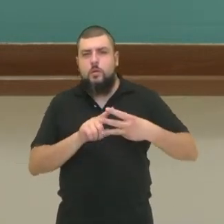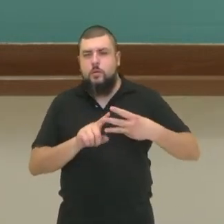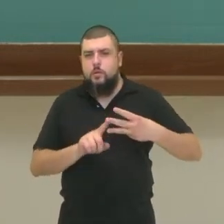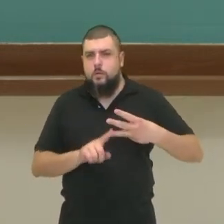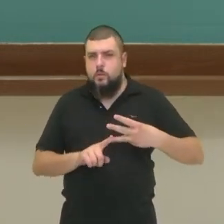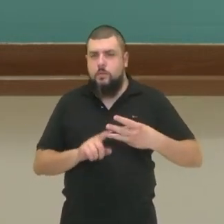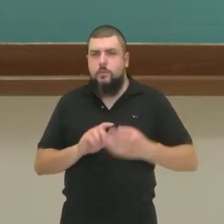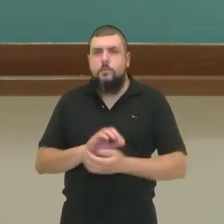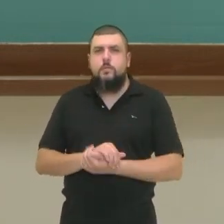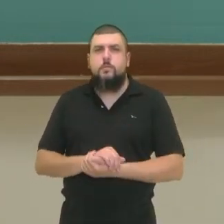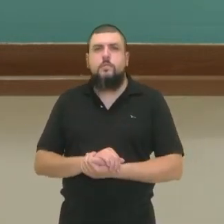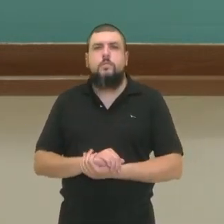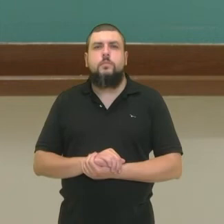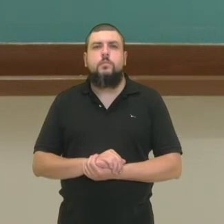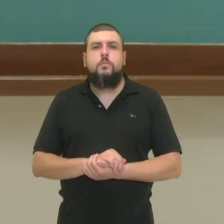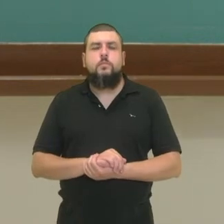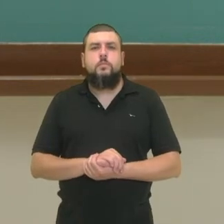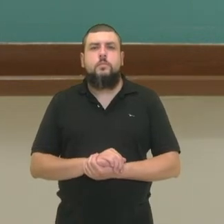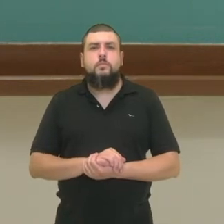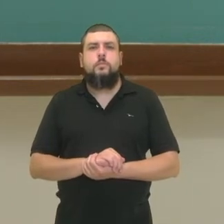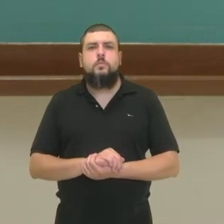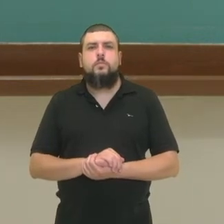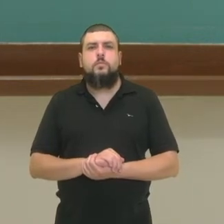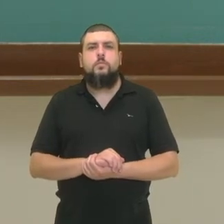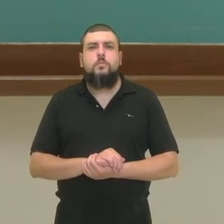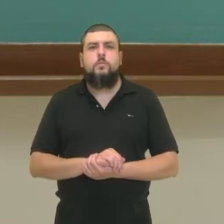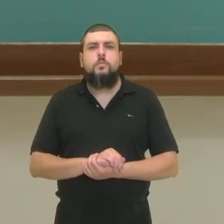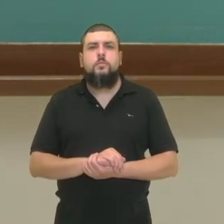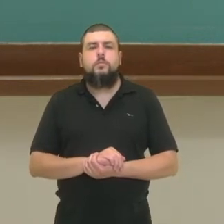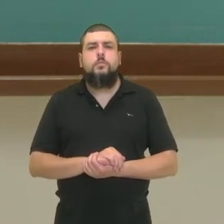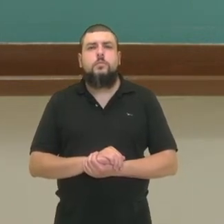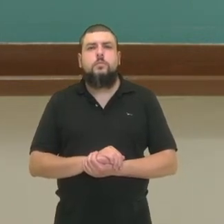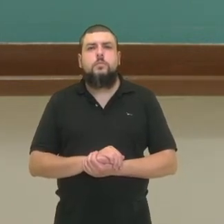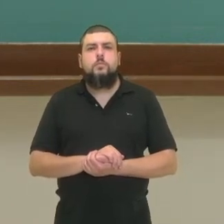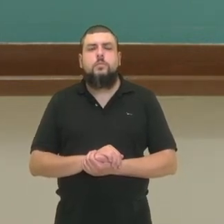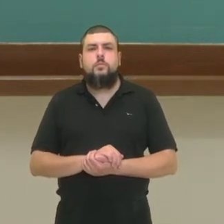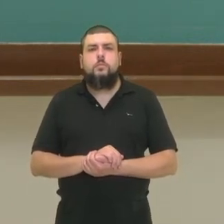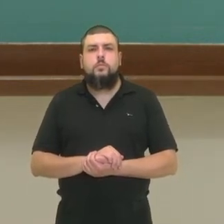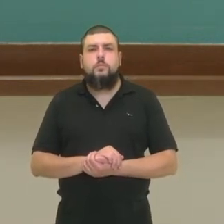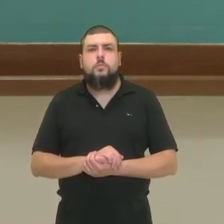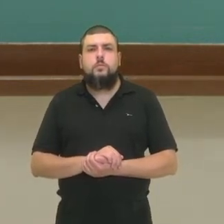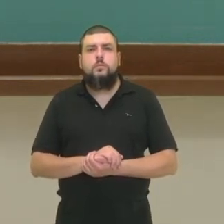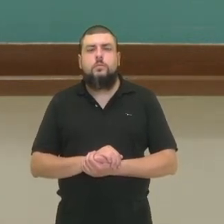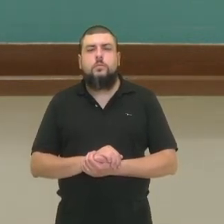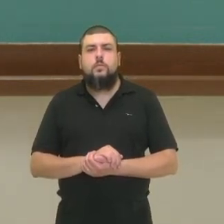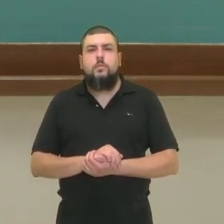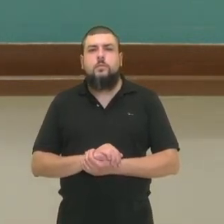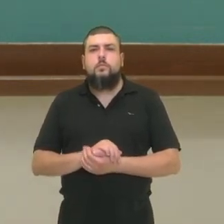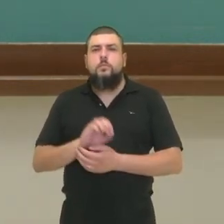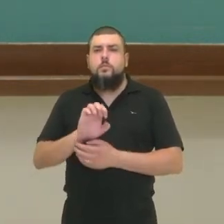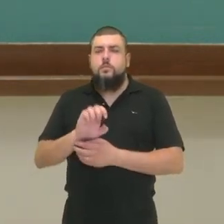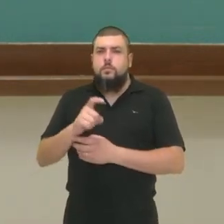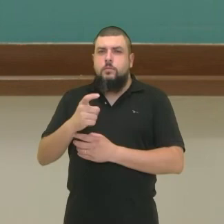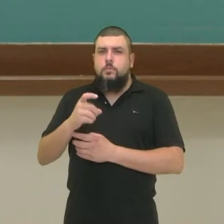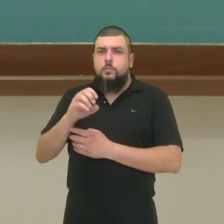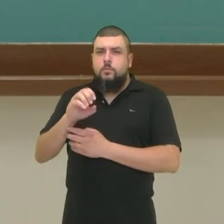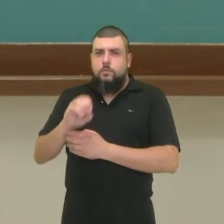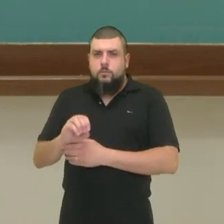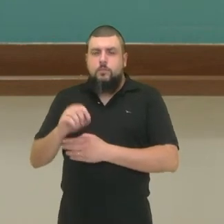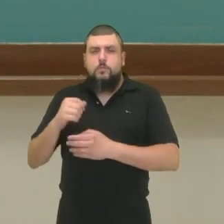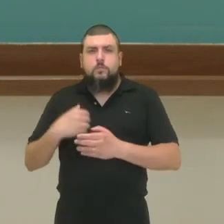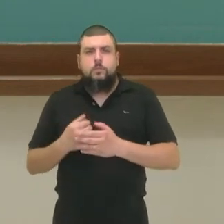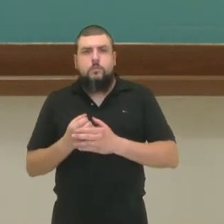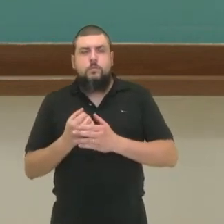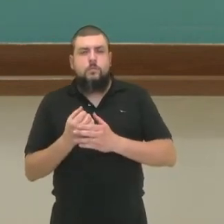exócrina, endócrina e as glândulas mistas. As glândulas exócrinas, eles secretam para fora do